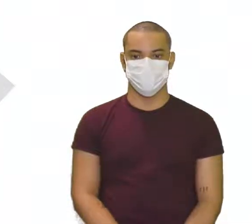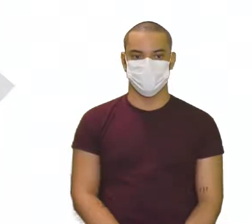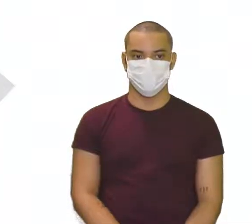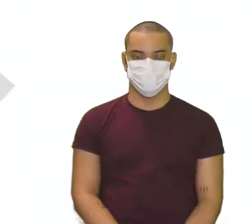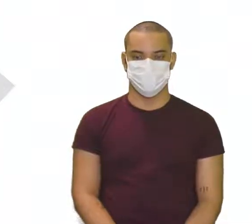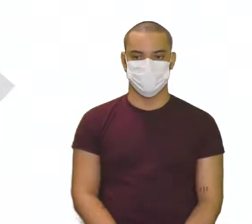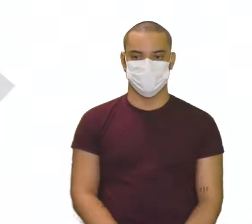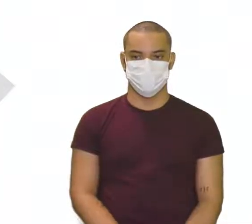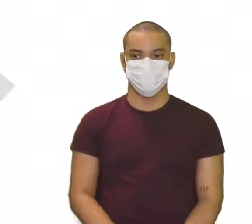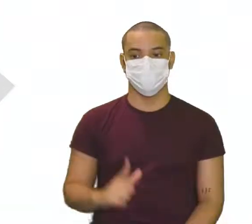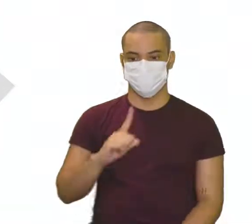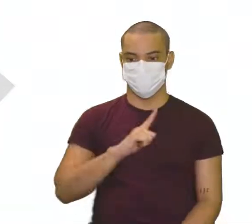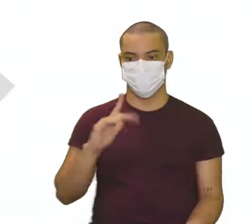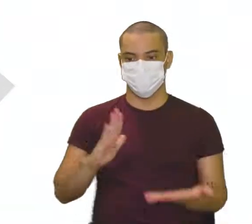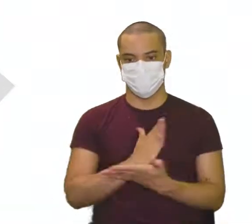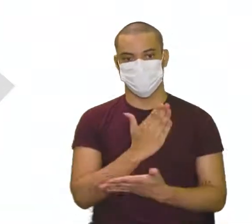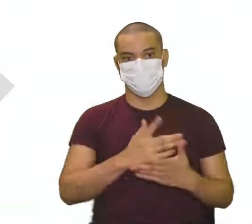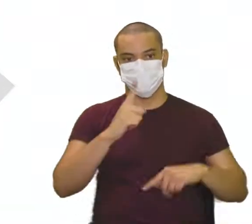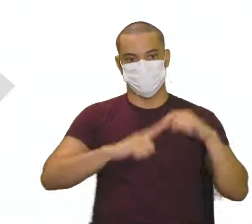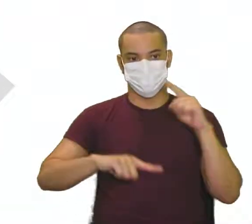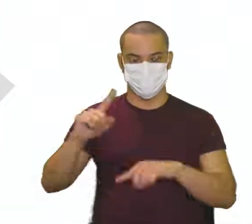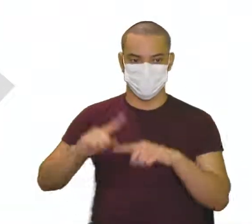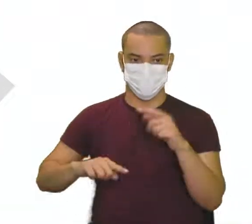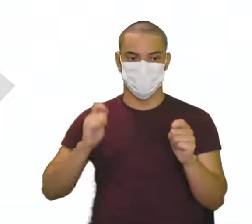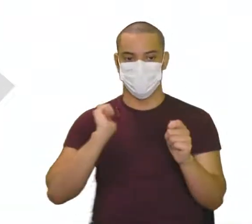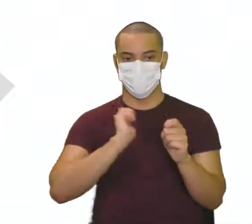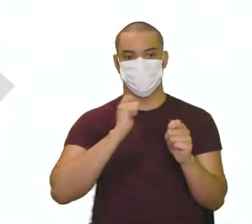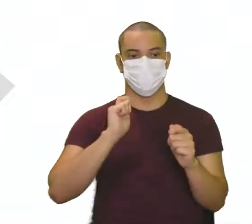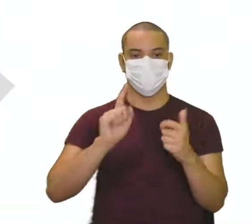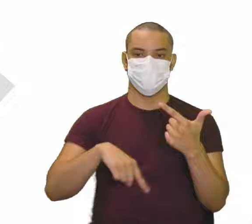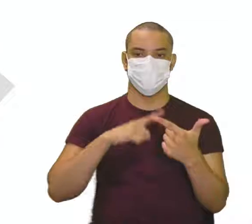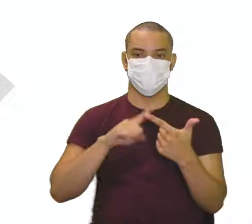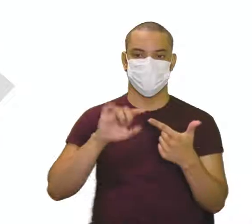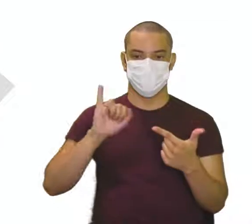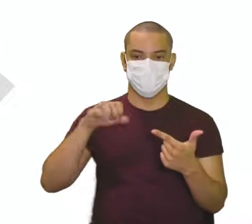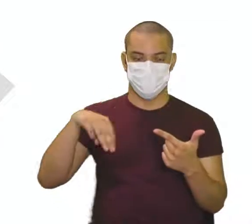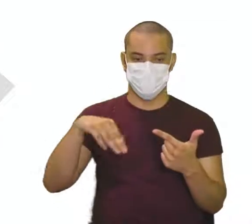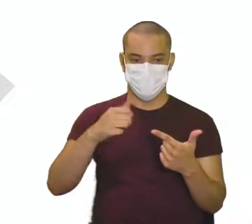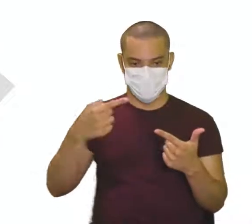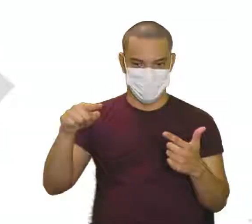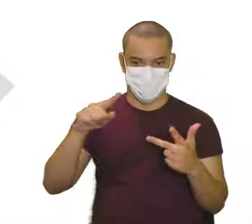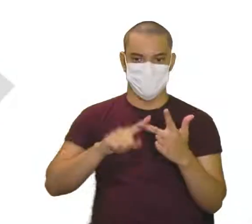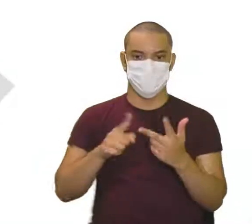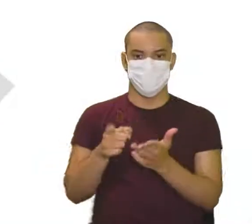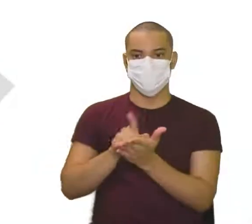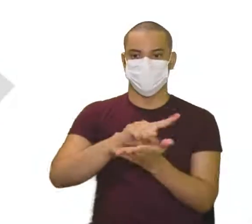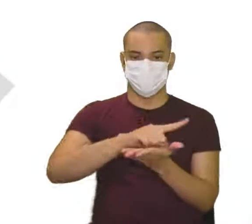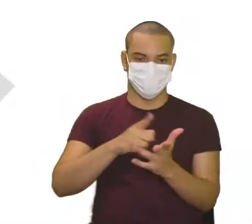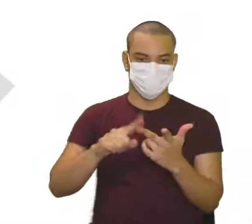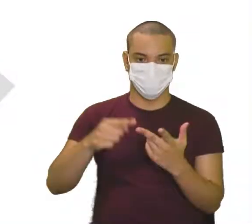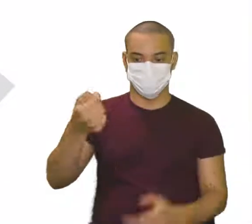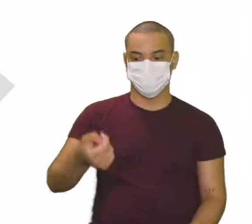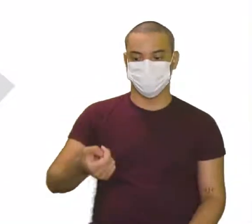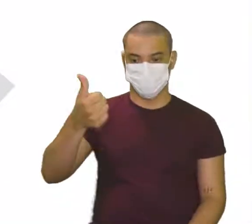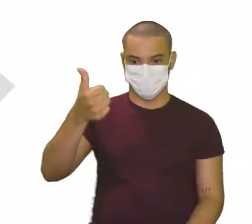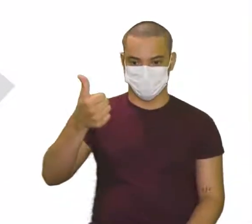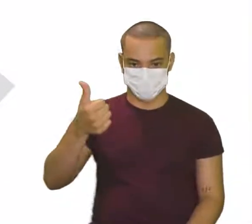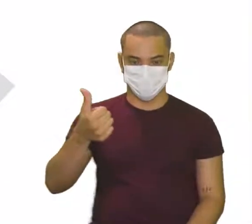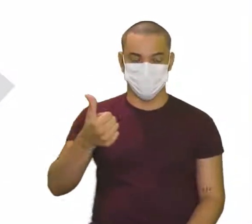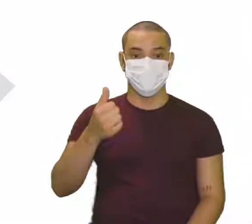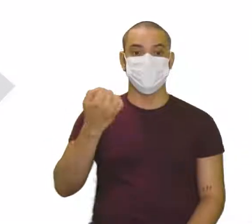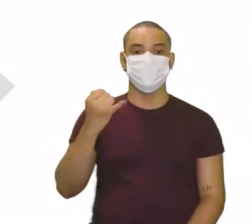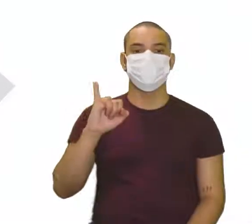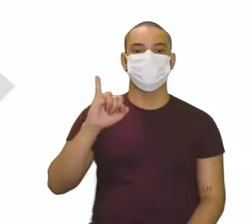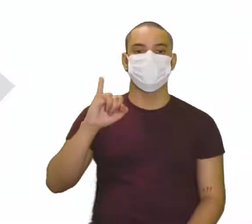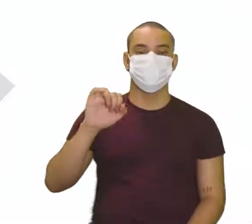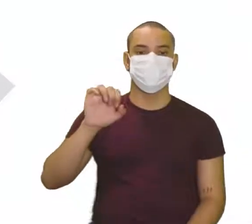nós temos alguns materiais, um prego, um outro ímã aqui no canto, uma bússola e uma moeda. Então, se eu pego o ímã